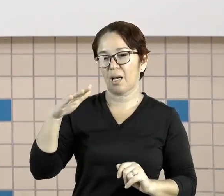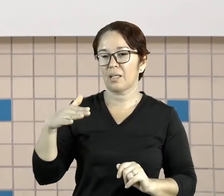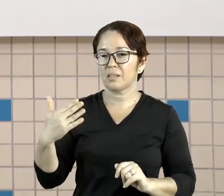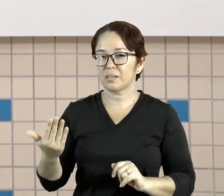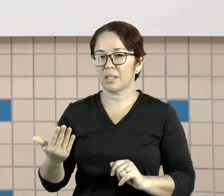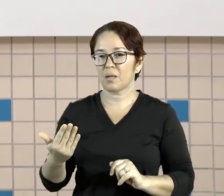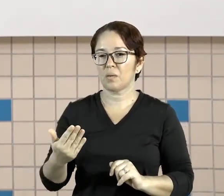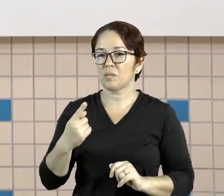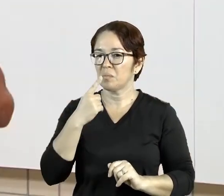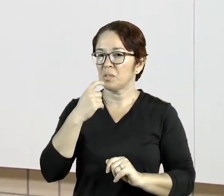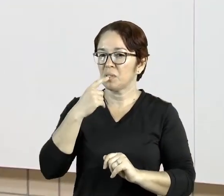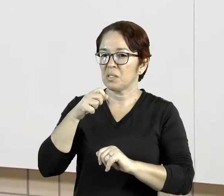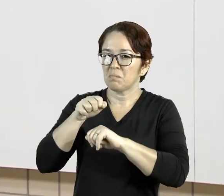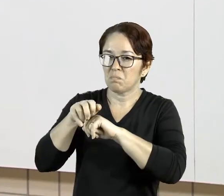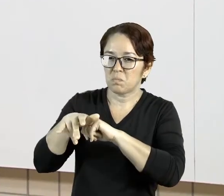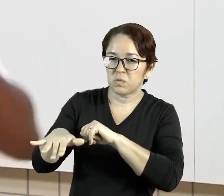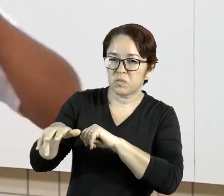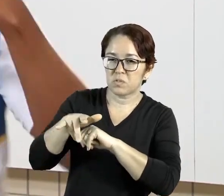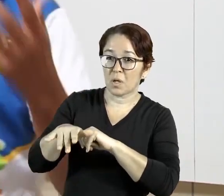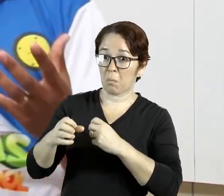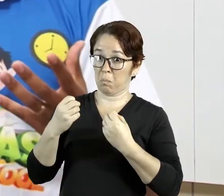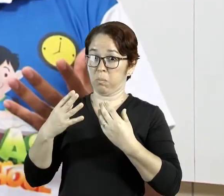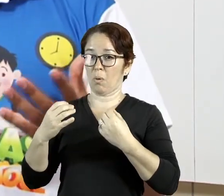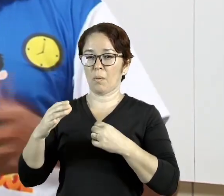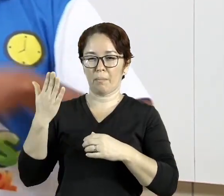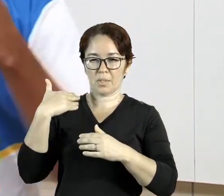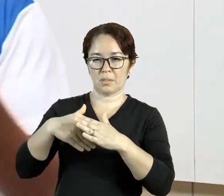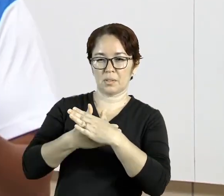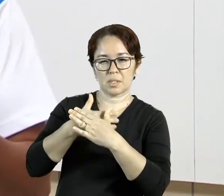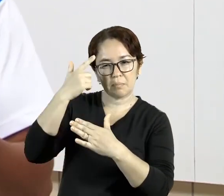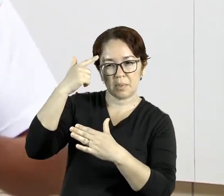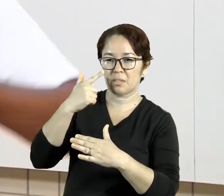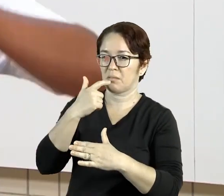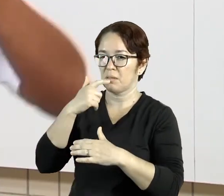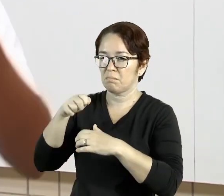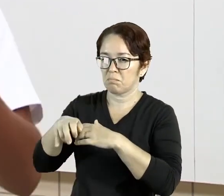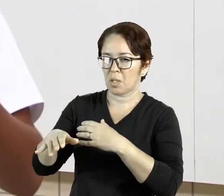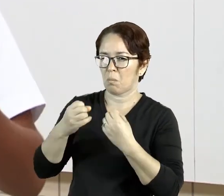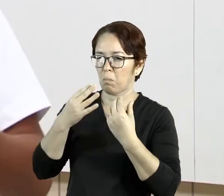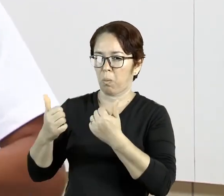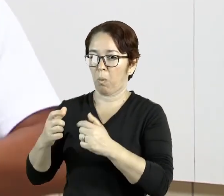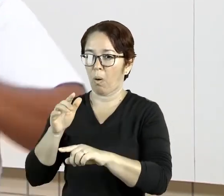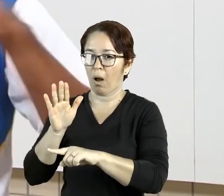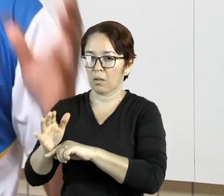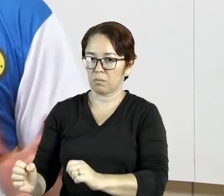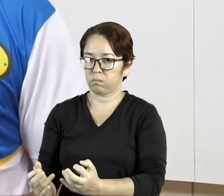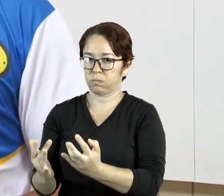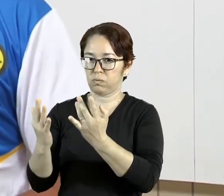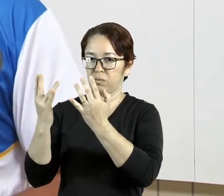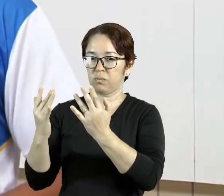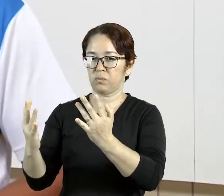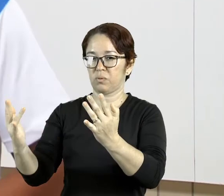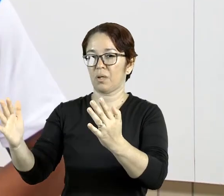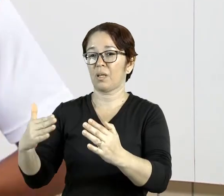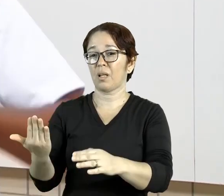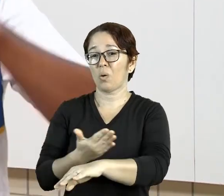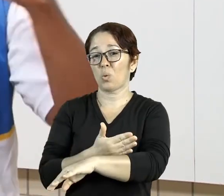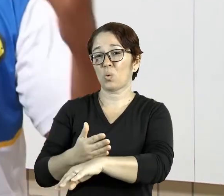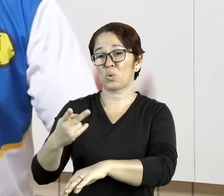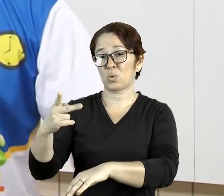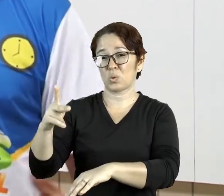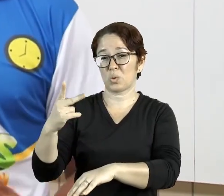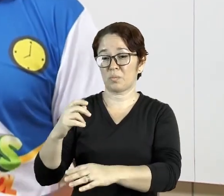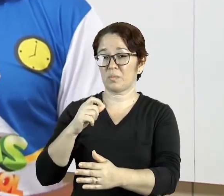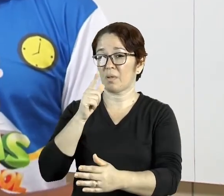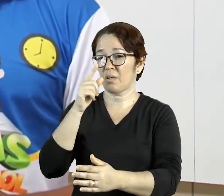alimentos. Então, eu acredito que devido, né, a esses fatores, eles faziam esse sacrifício para os seus deuses, né, pedindo uma